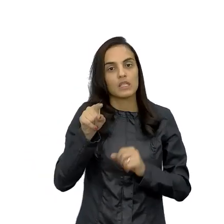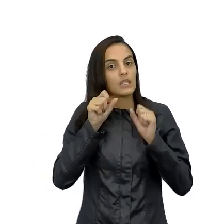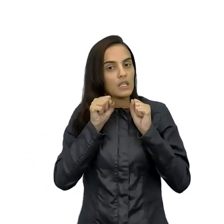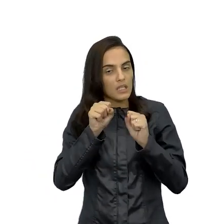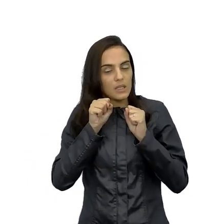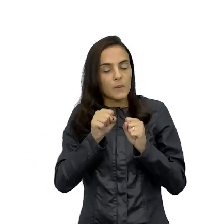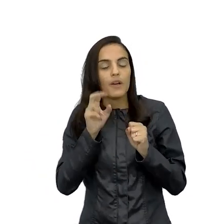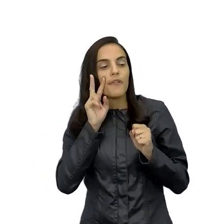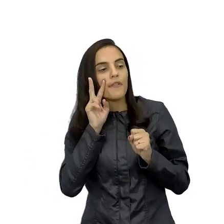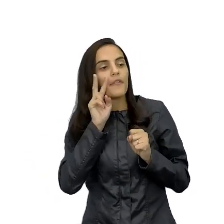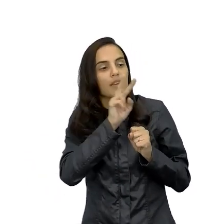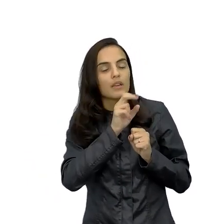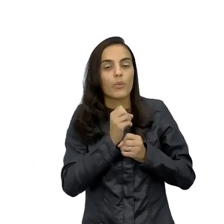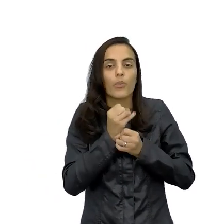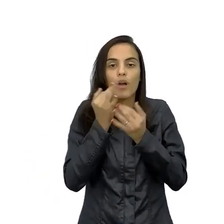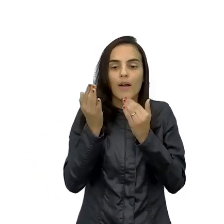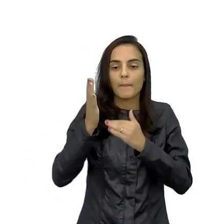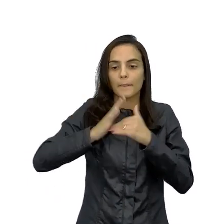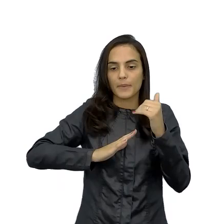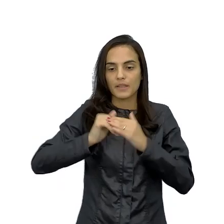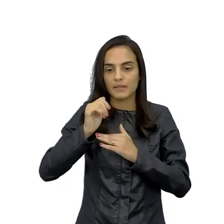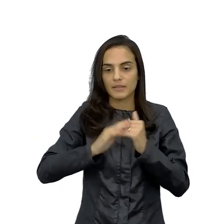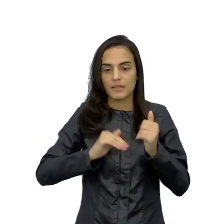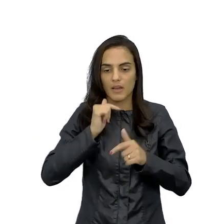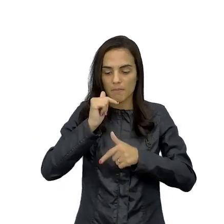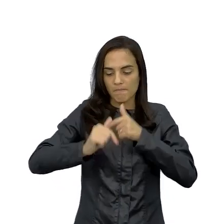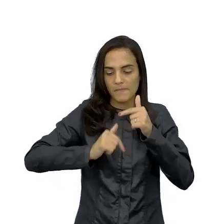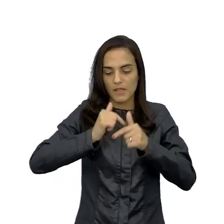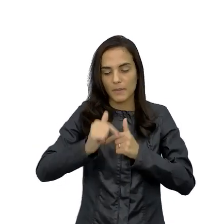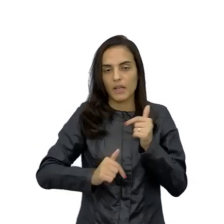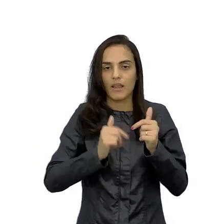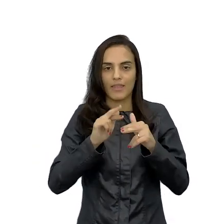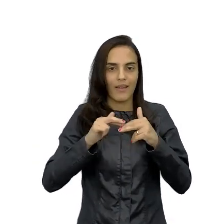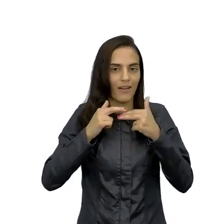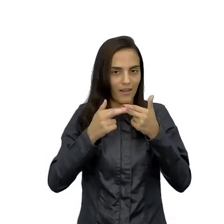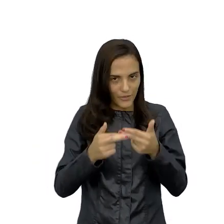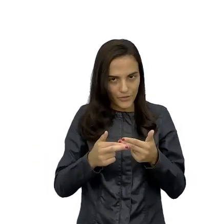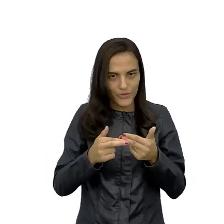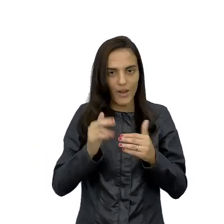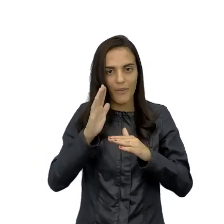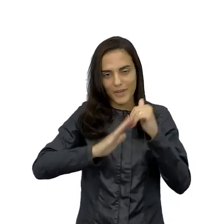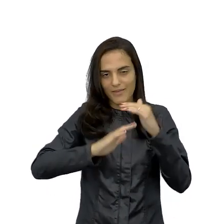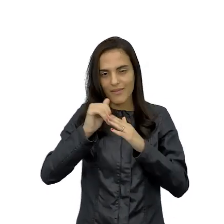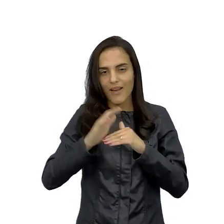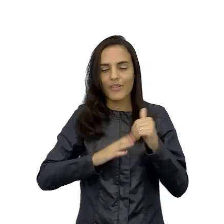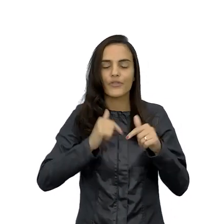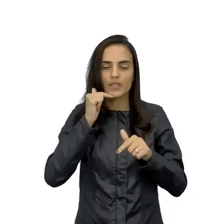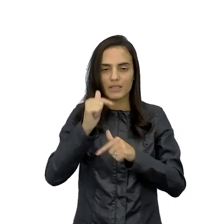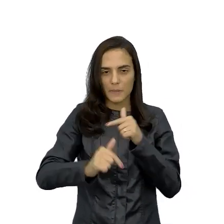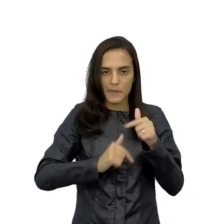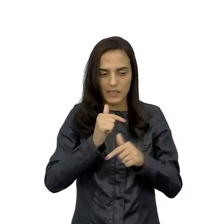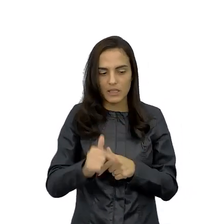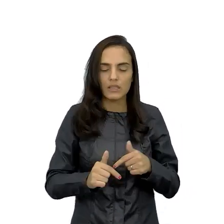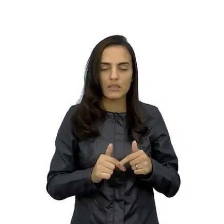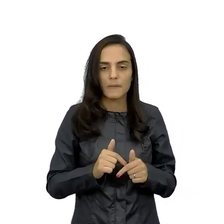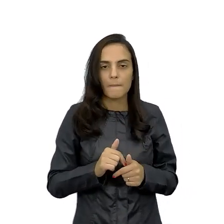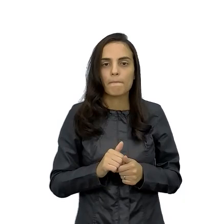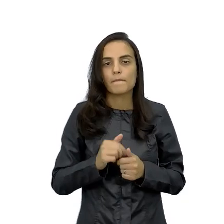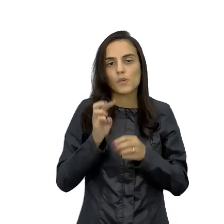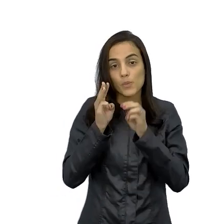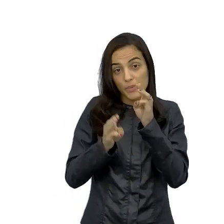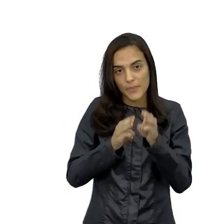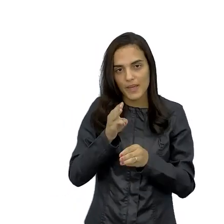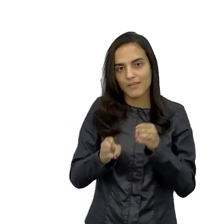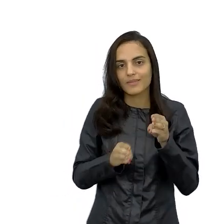ter a dimensão das habilidades que foram trabalhadas as habilidades essenciais que foram trabalhadas naquele